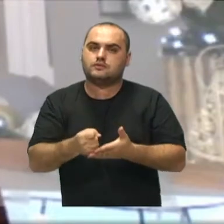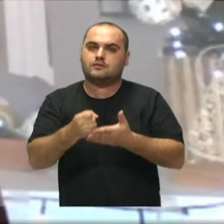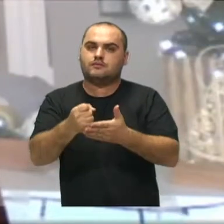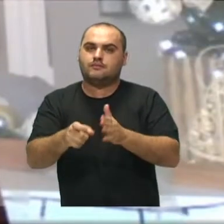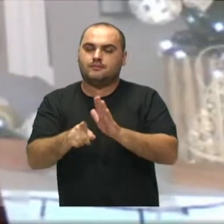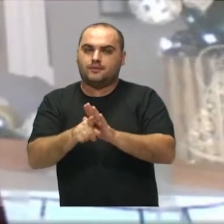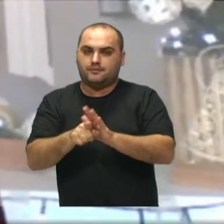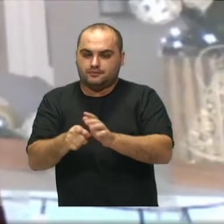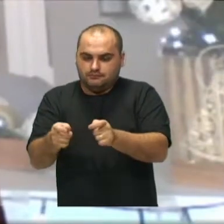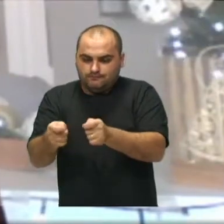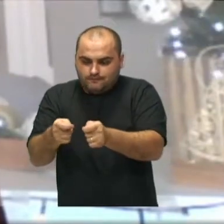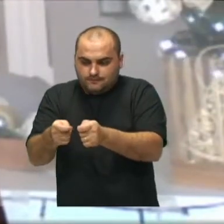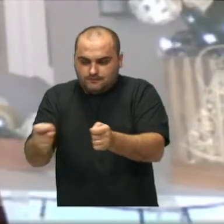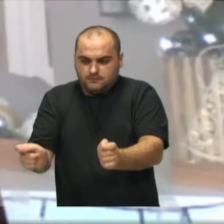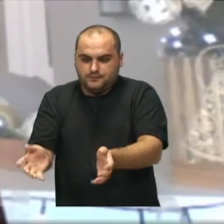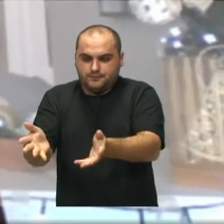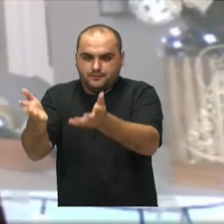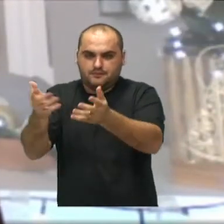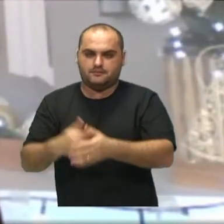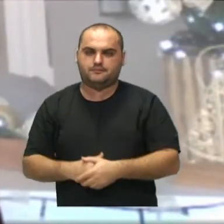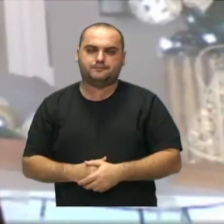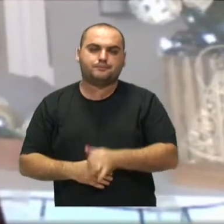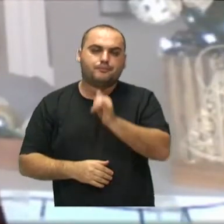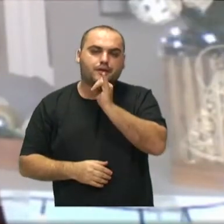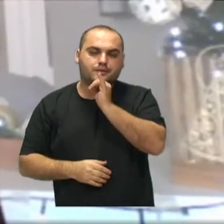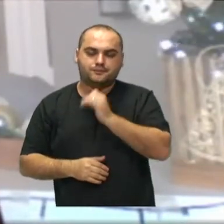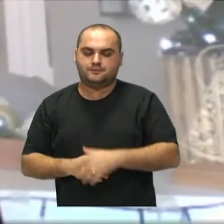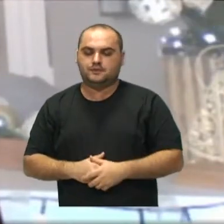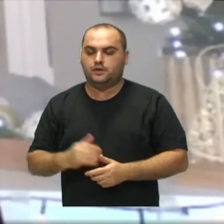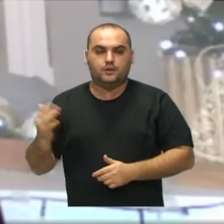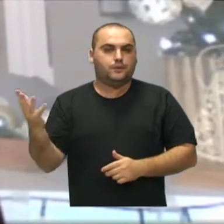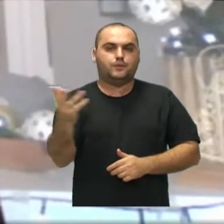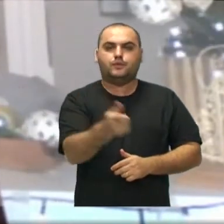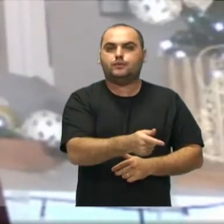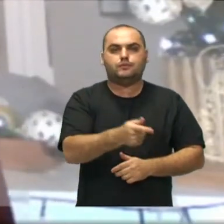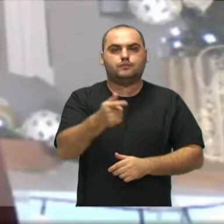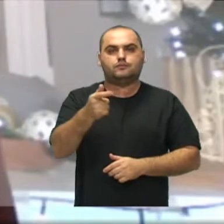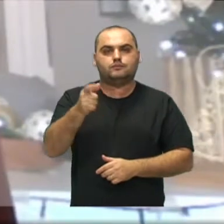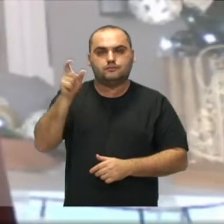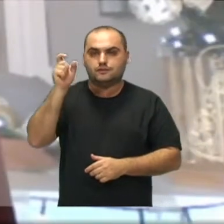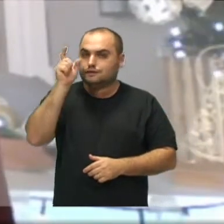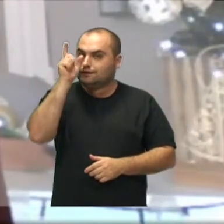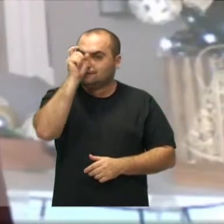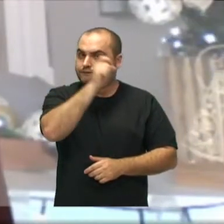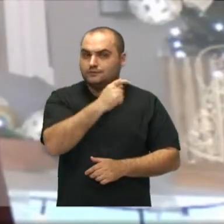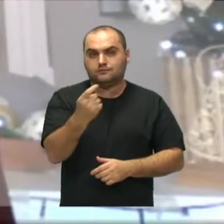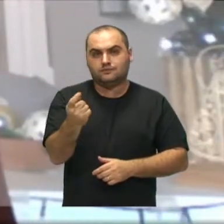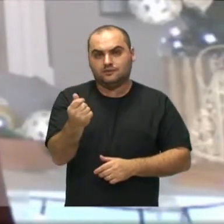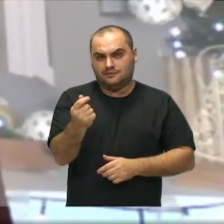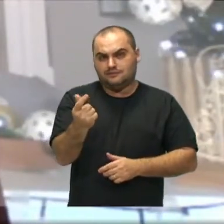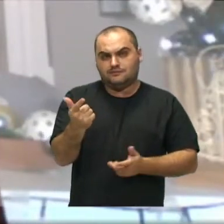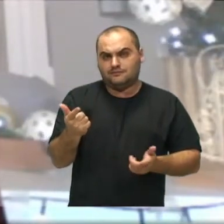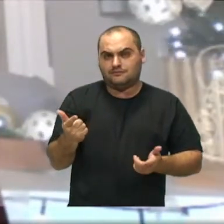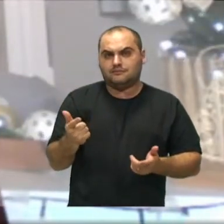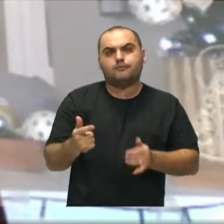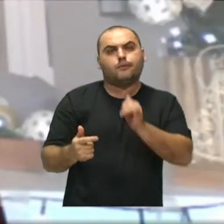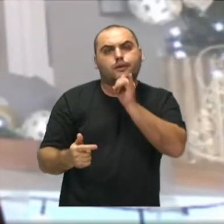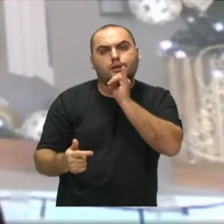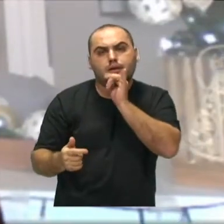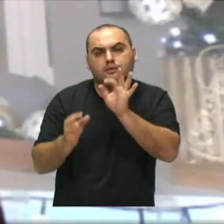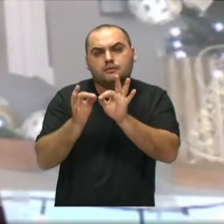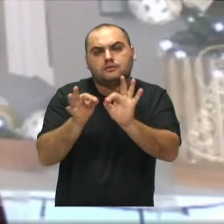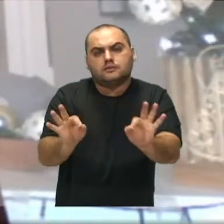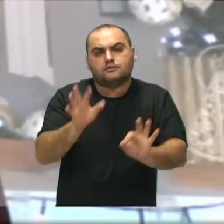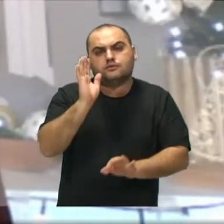aquecimento econômico aqui do nosso município. Por exemplo, está todo mundo com dificuldade financeira nesse momento. Então, nós não podemos, olha um exemplo muito simples que foi